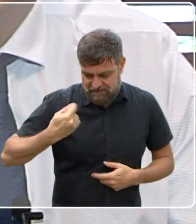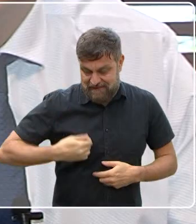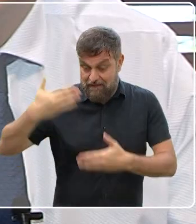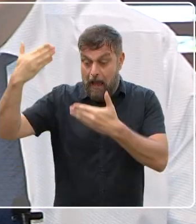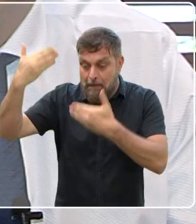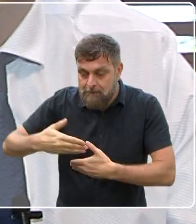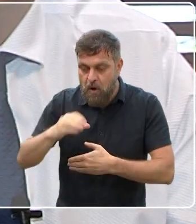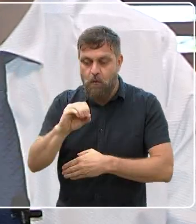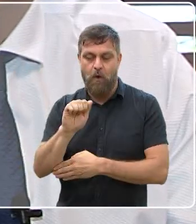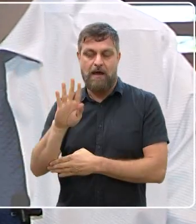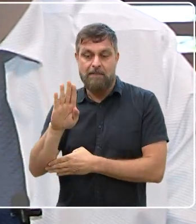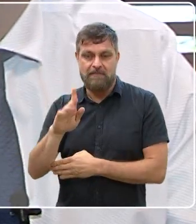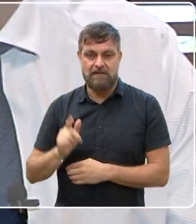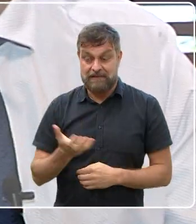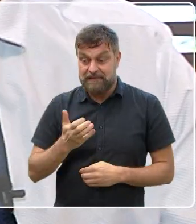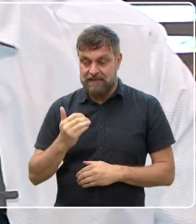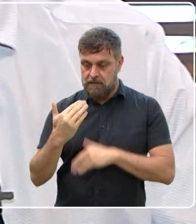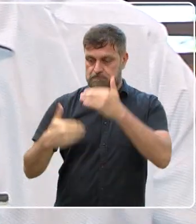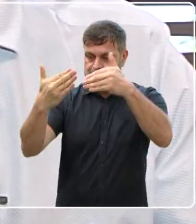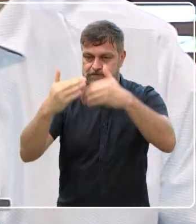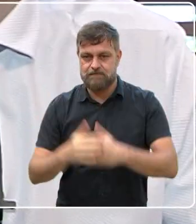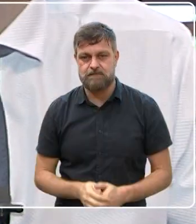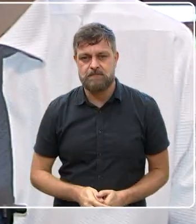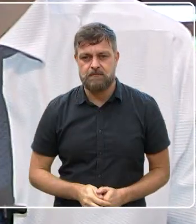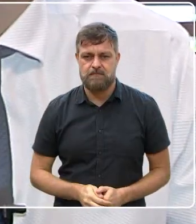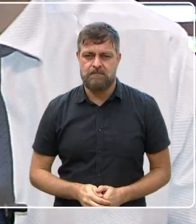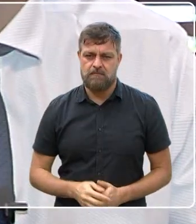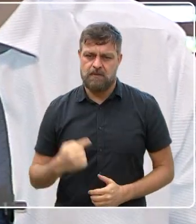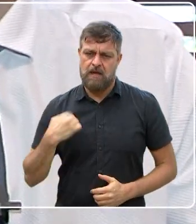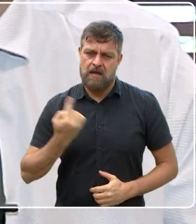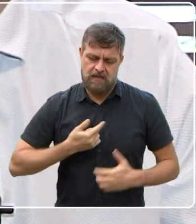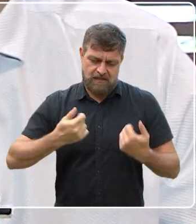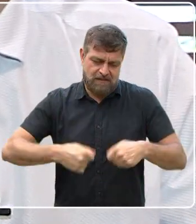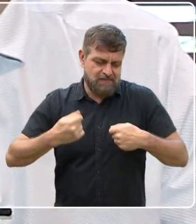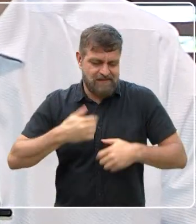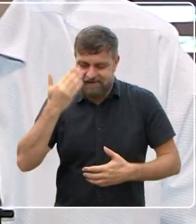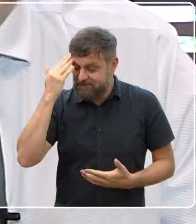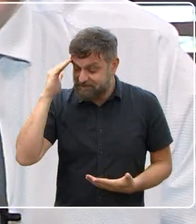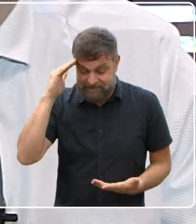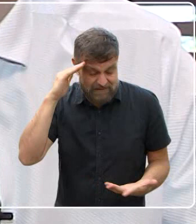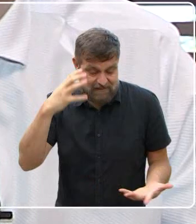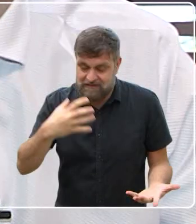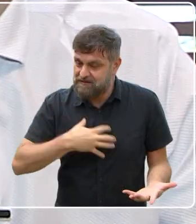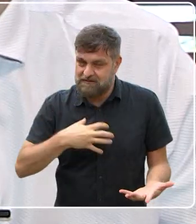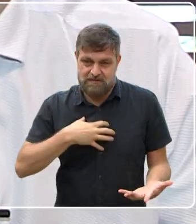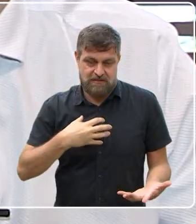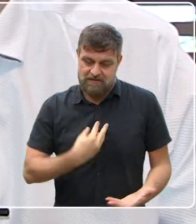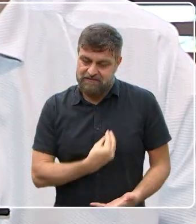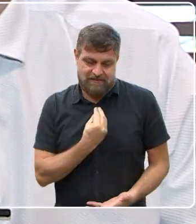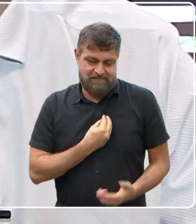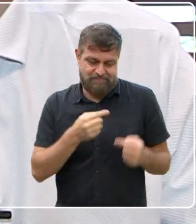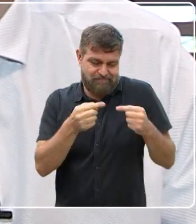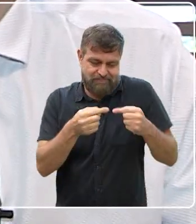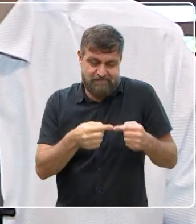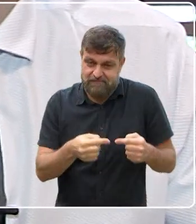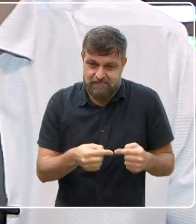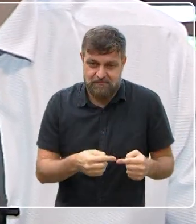sendo que você estava galgando uma carreira? Isso a gente precisa aprender a lidar, não tem jeito, faz parte, tem